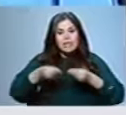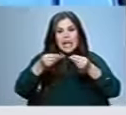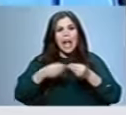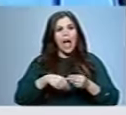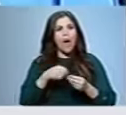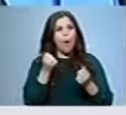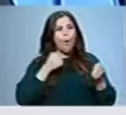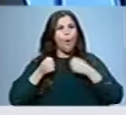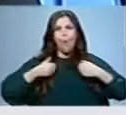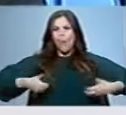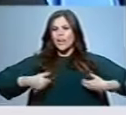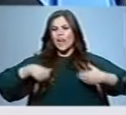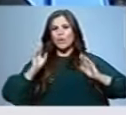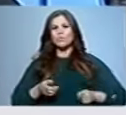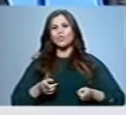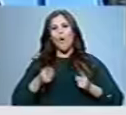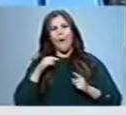e eu...